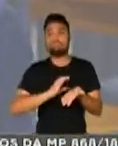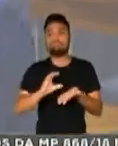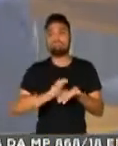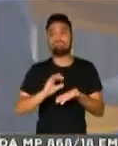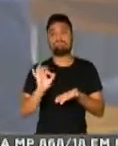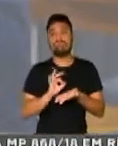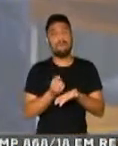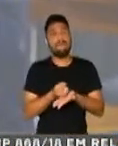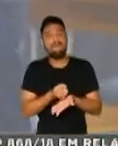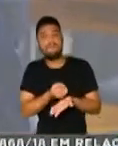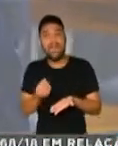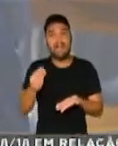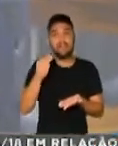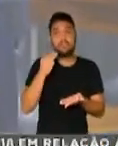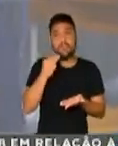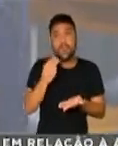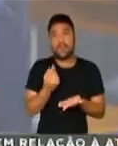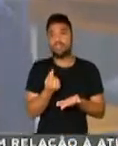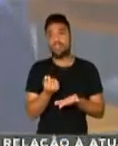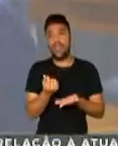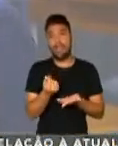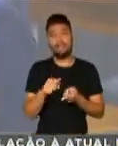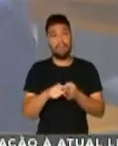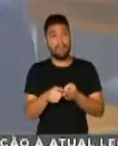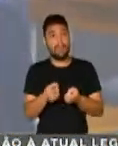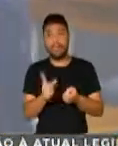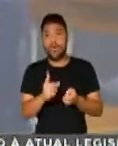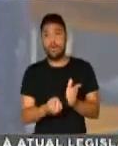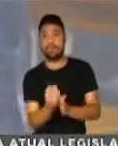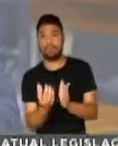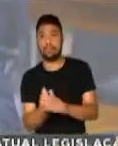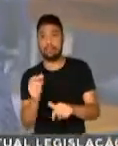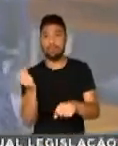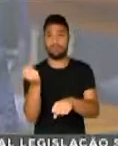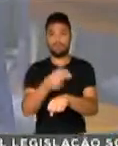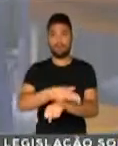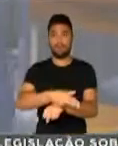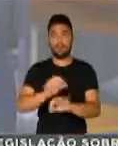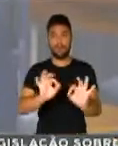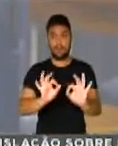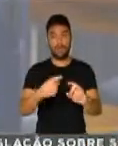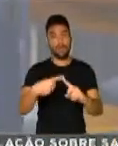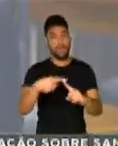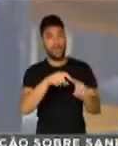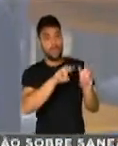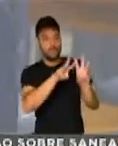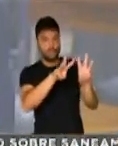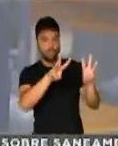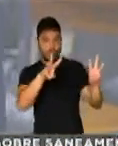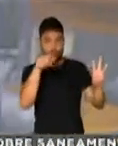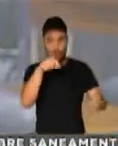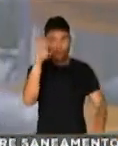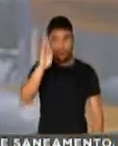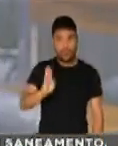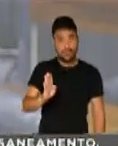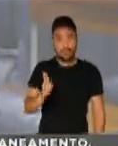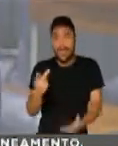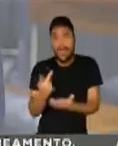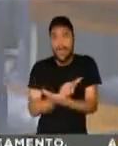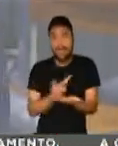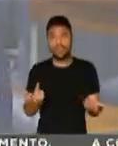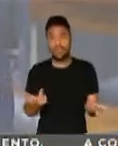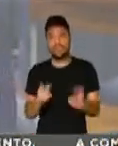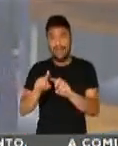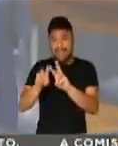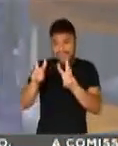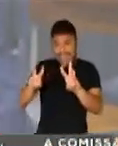mão de milhões de empregos e o pior, o jogo através dos sites internacionais, eles acontecem no nosso Brasil,